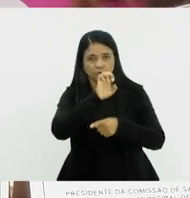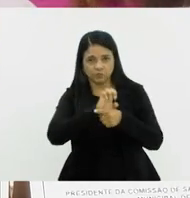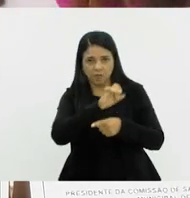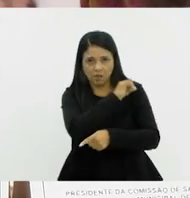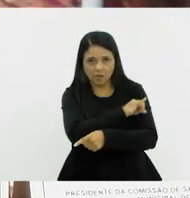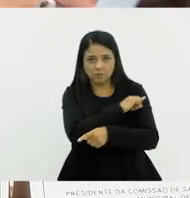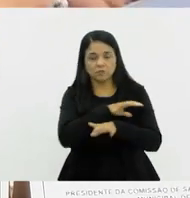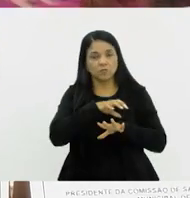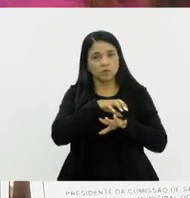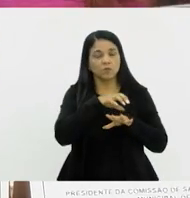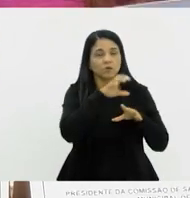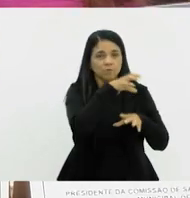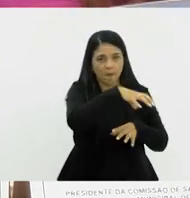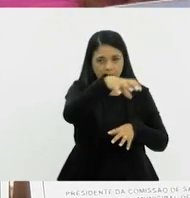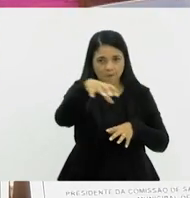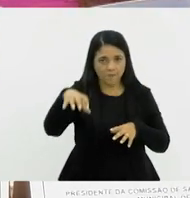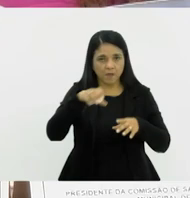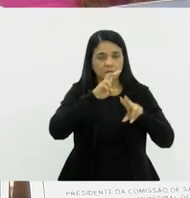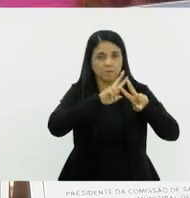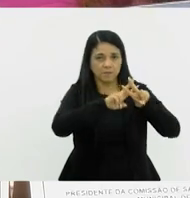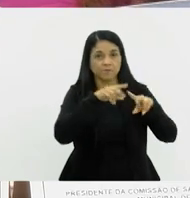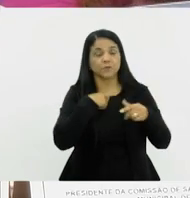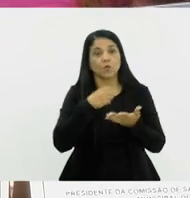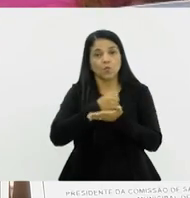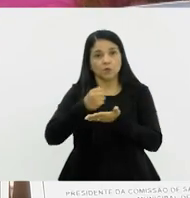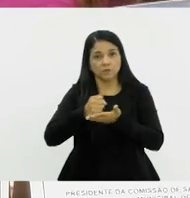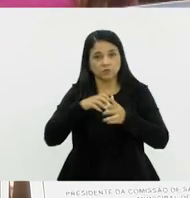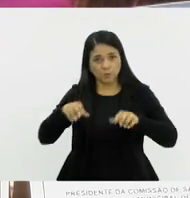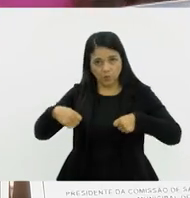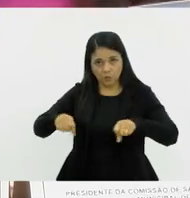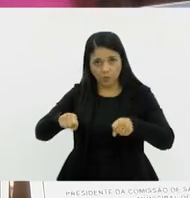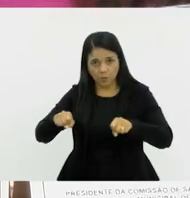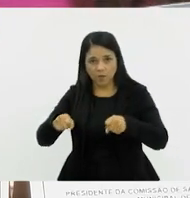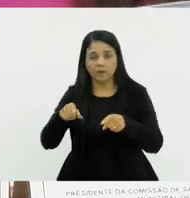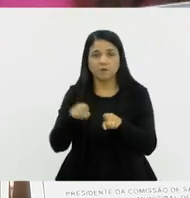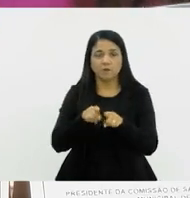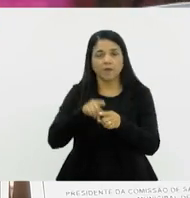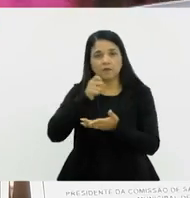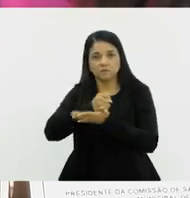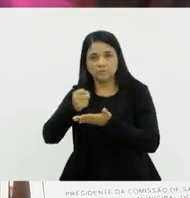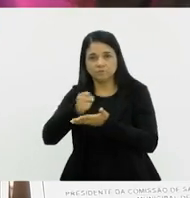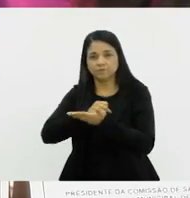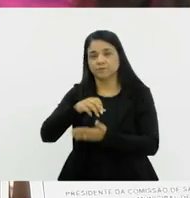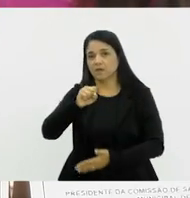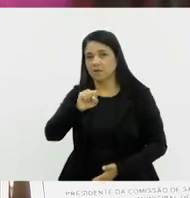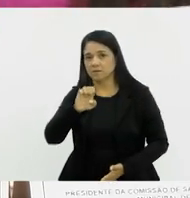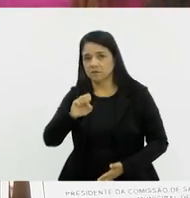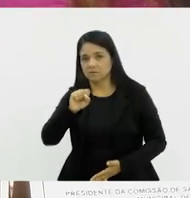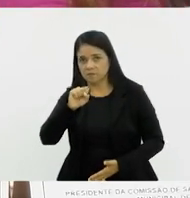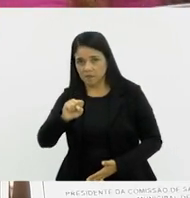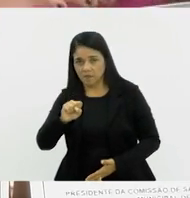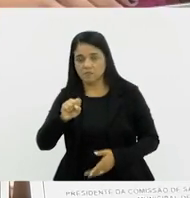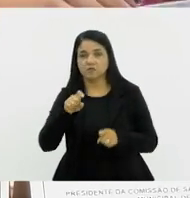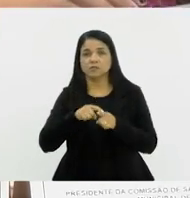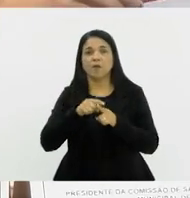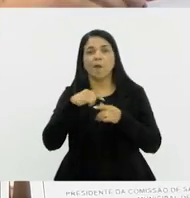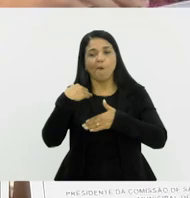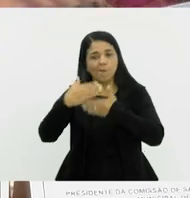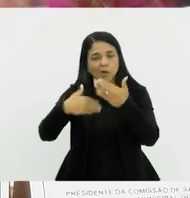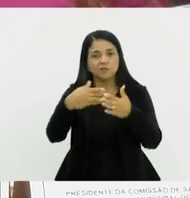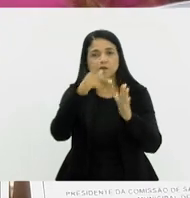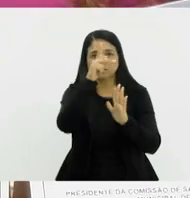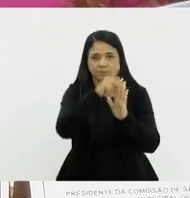com unidades prisionais, o contrato de serviço de motoboy será efetivado pela SES é um processo também que está dentro do plano da,